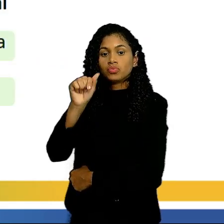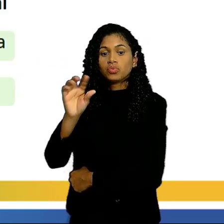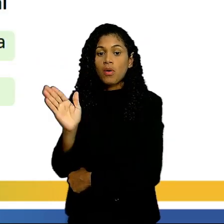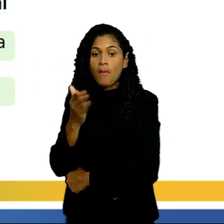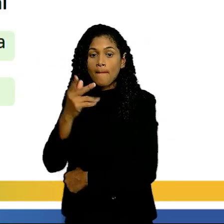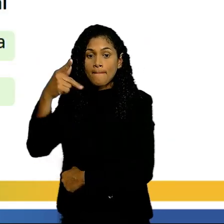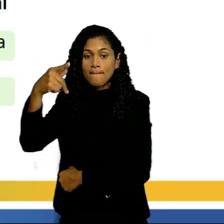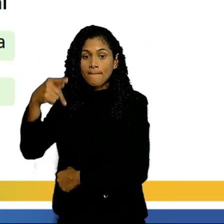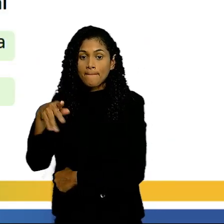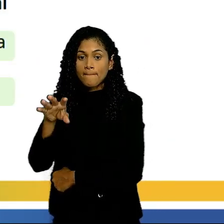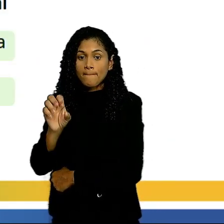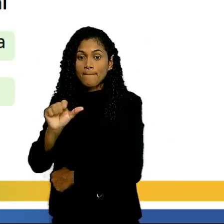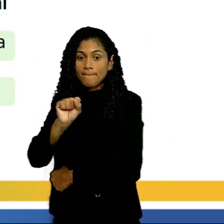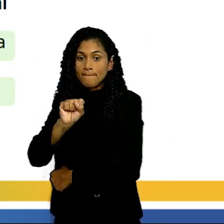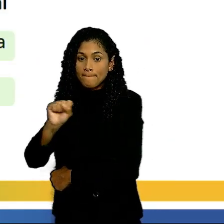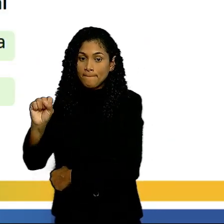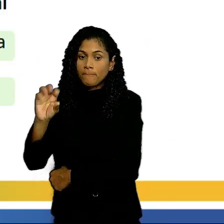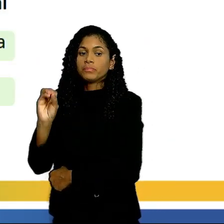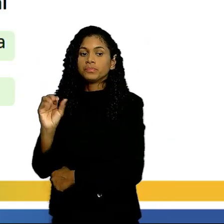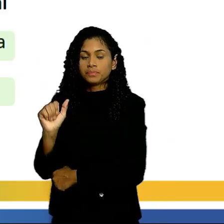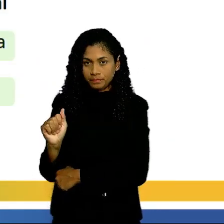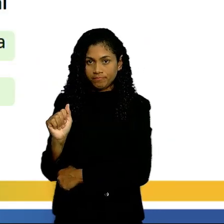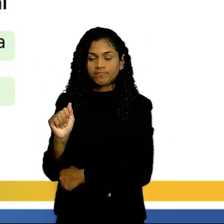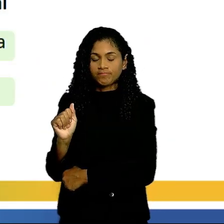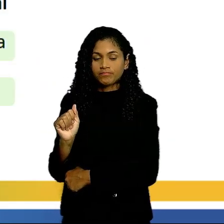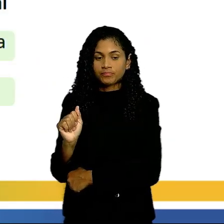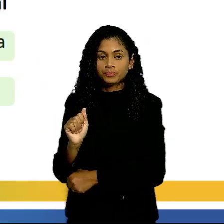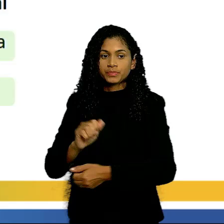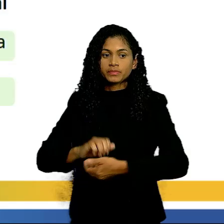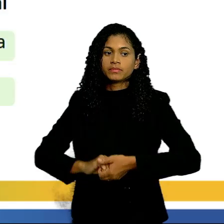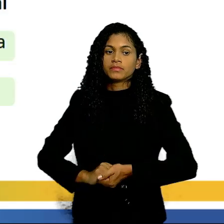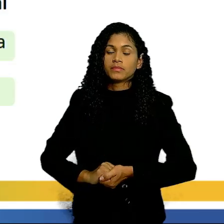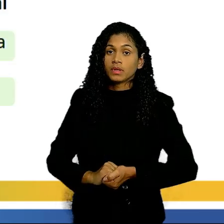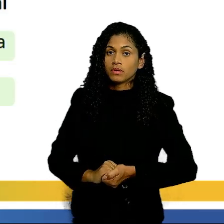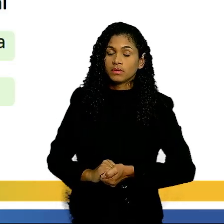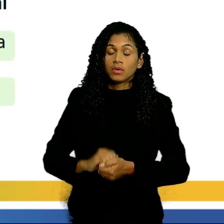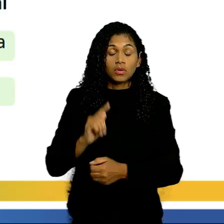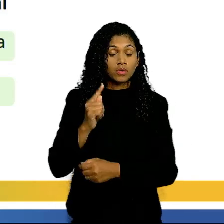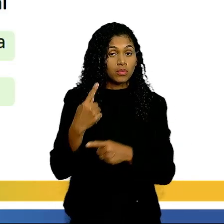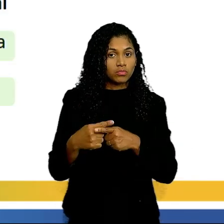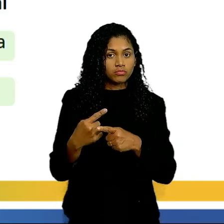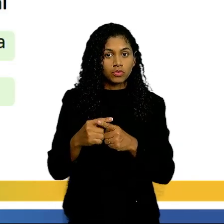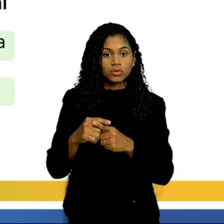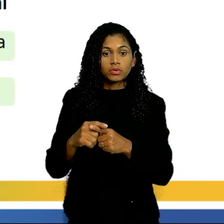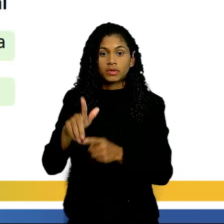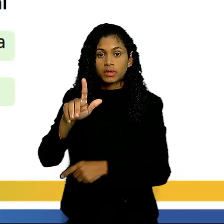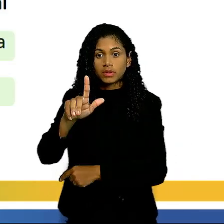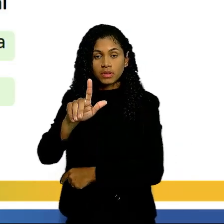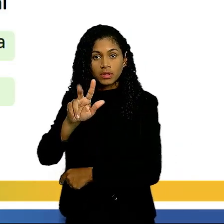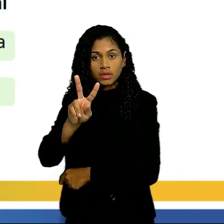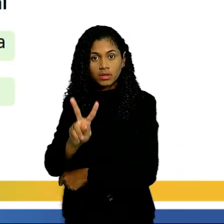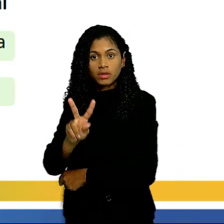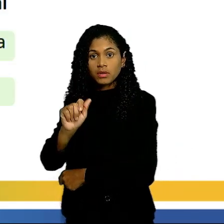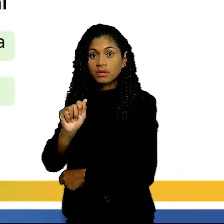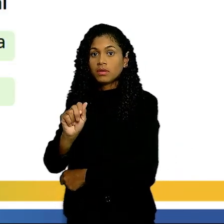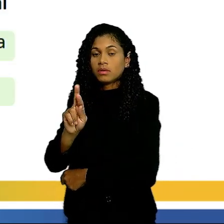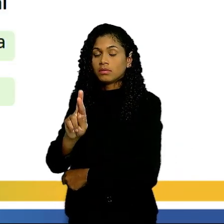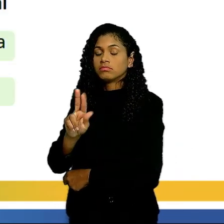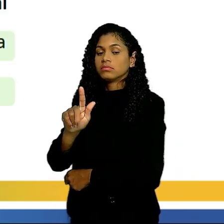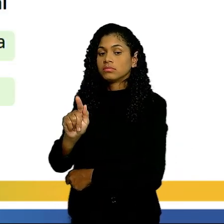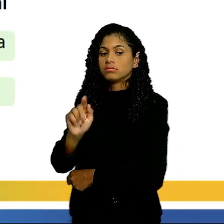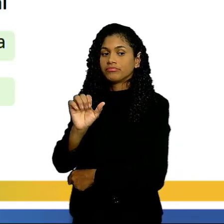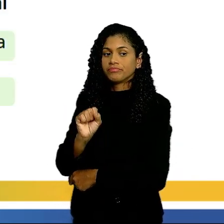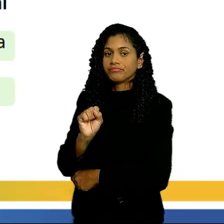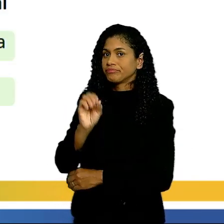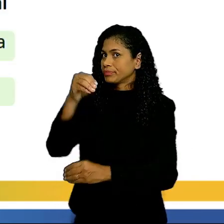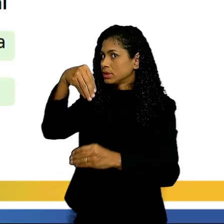para o golpe, né? Porque não deixou de ser um golpe, afinal Getúlio não foi eleito, como você percebeu. João Pessoa, ele teria sido assassinado por